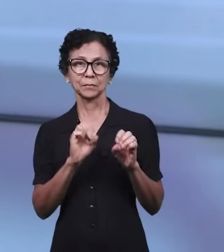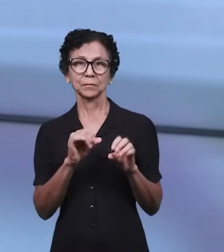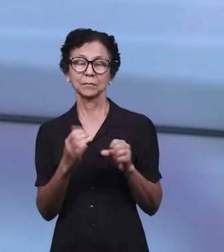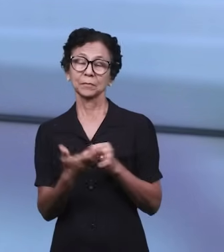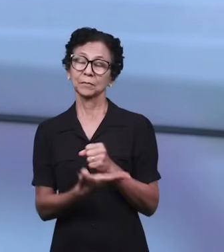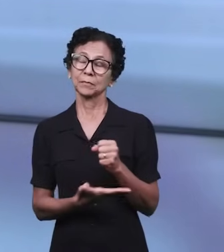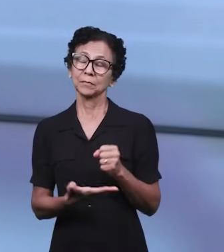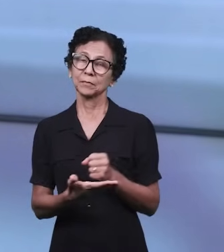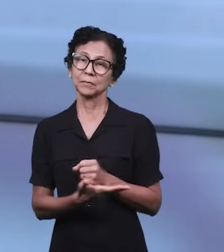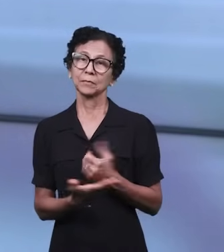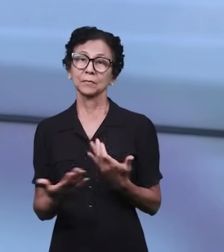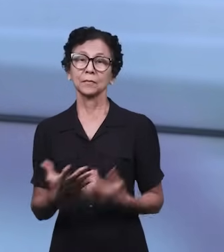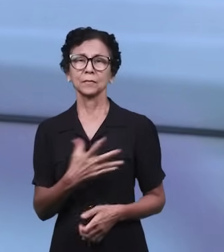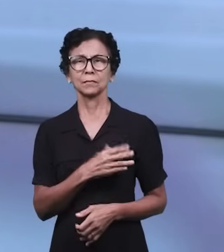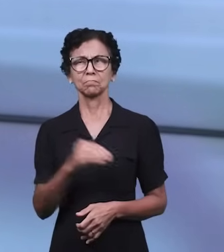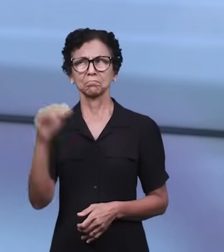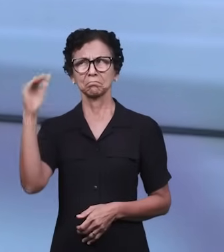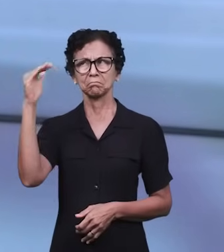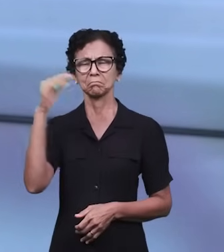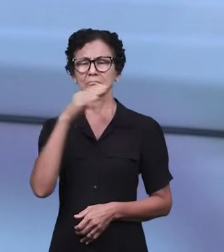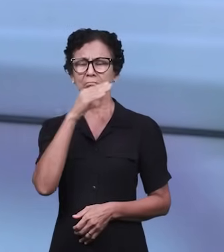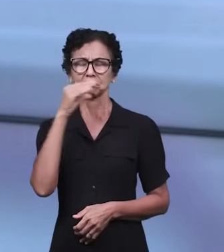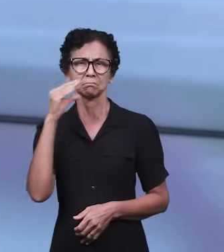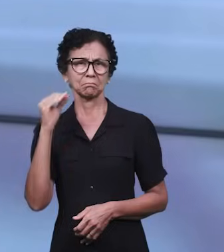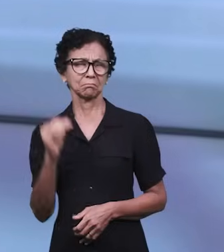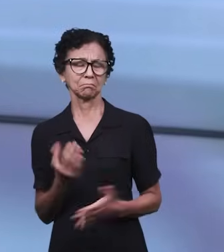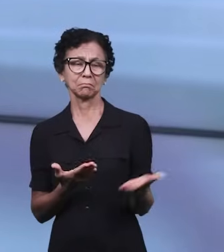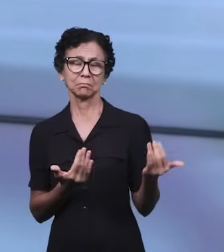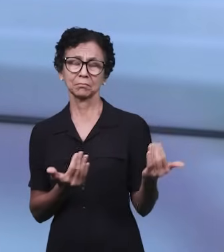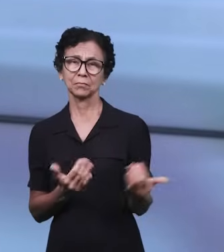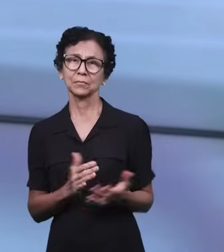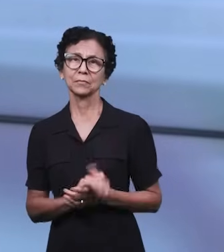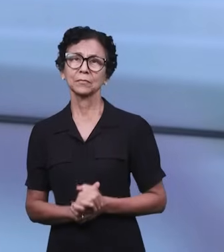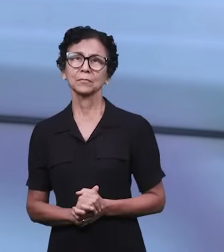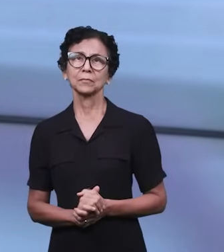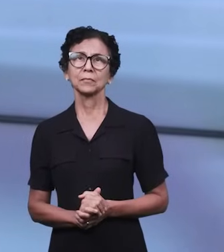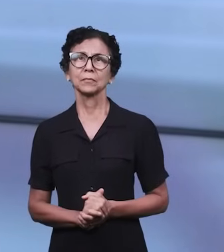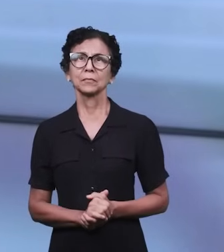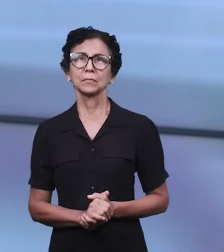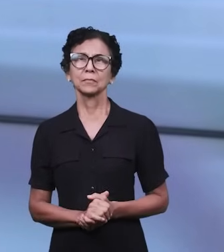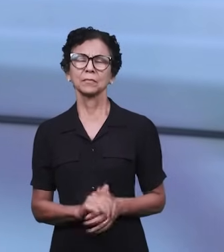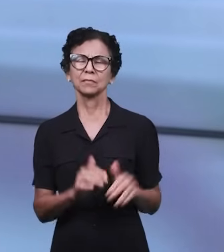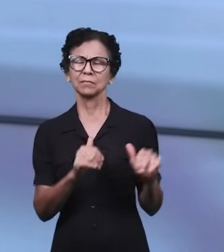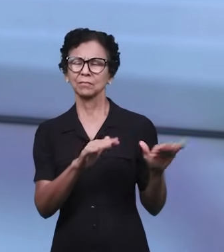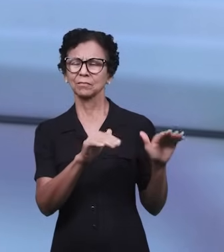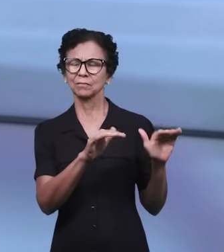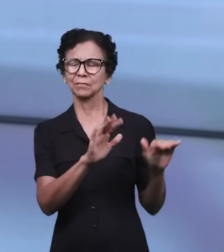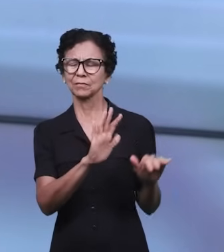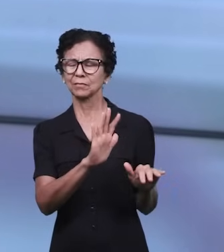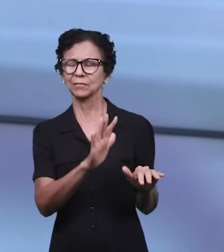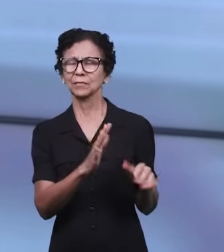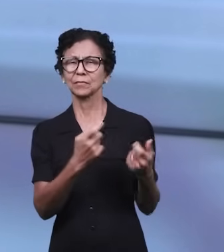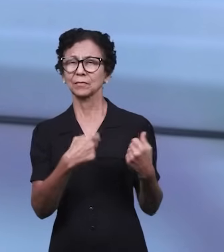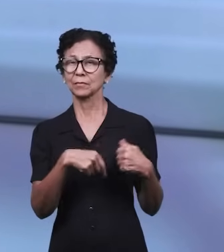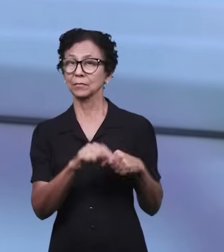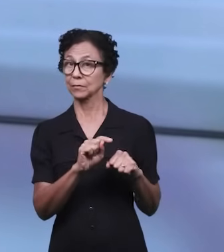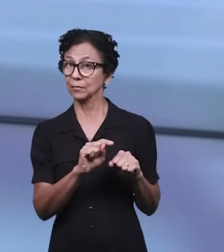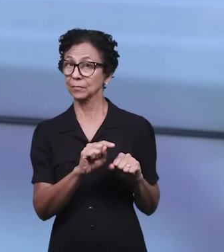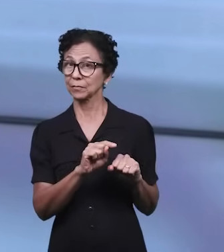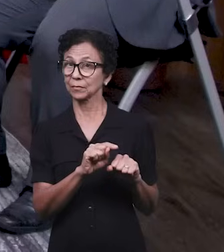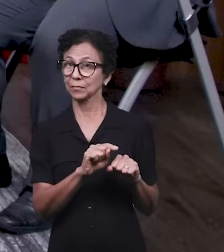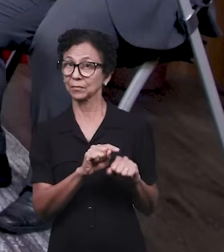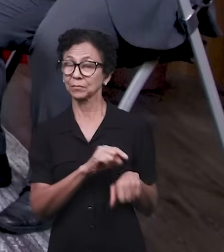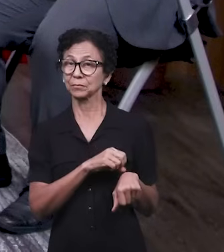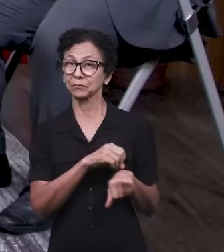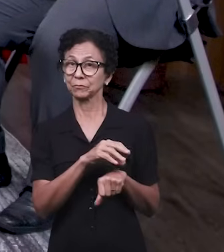os nossos filhos cresceram, que são adolescentes, jovens, que podemos deixá-los sem orientação, sozinhos